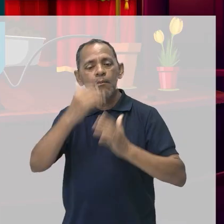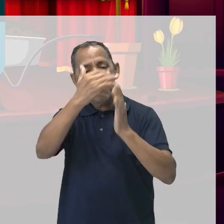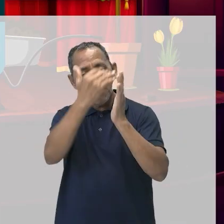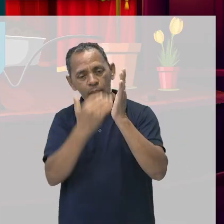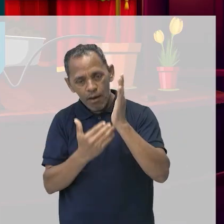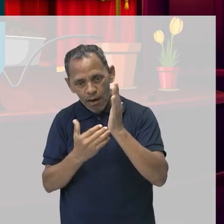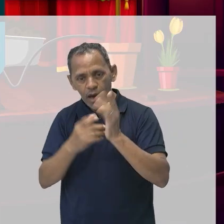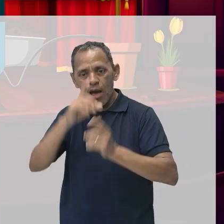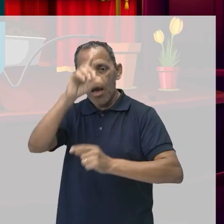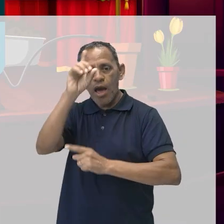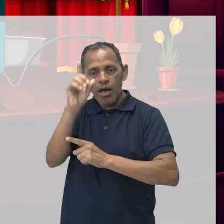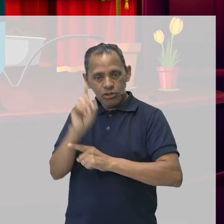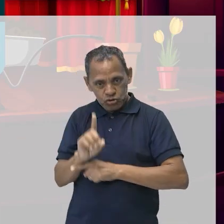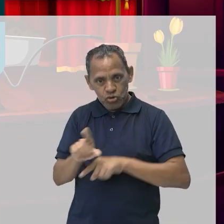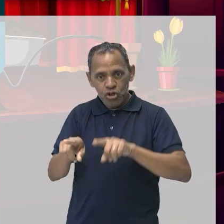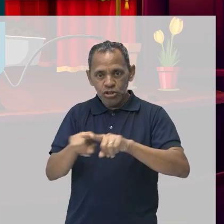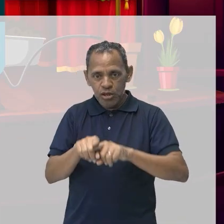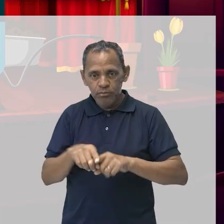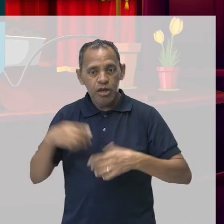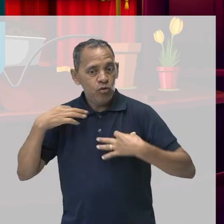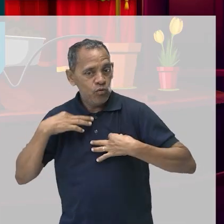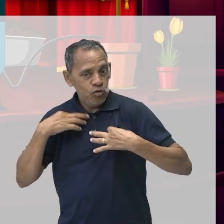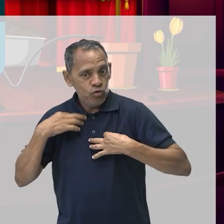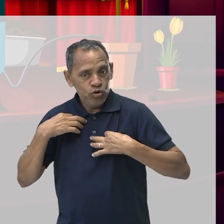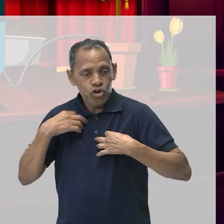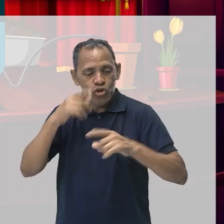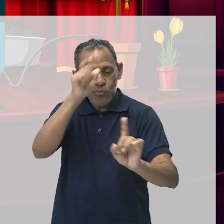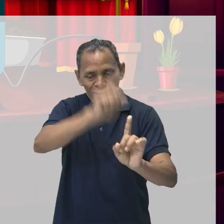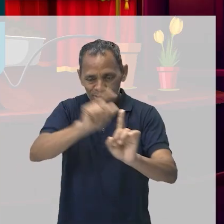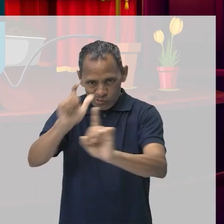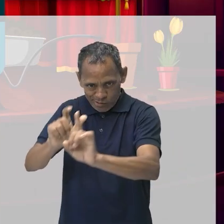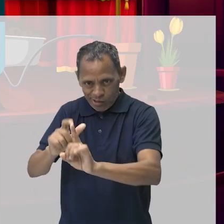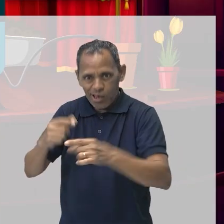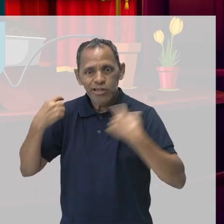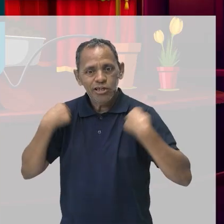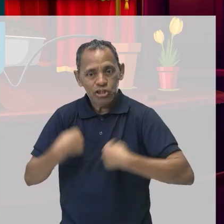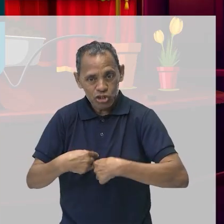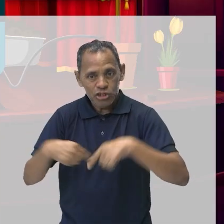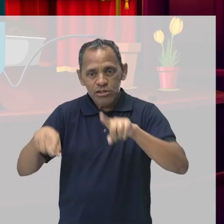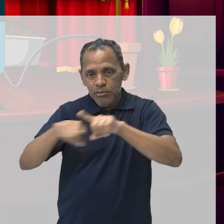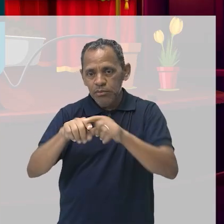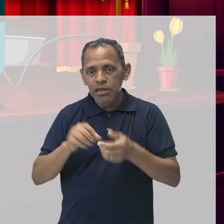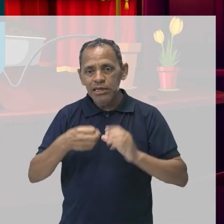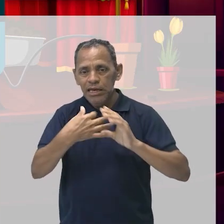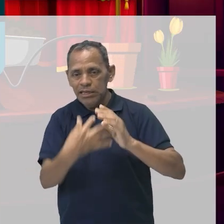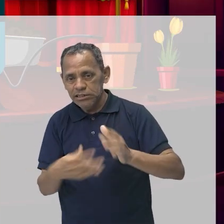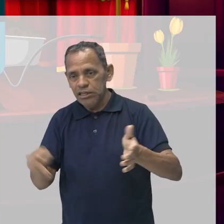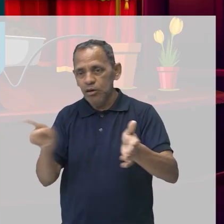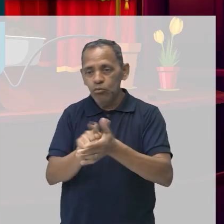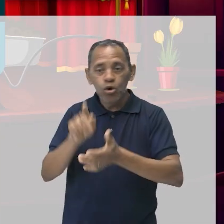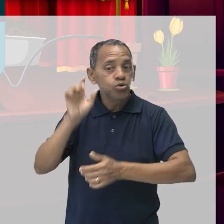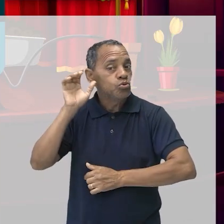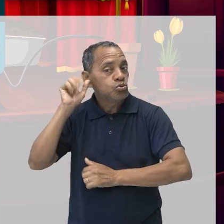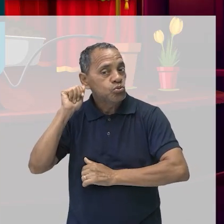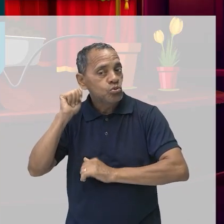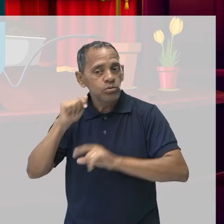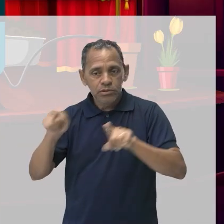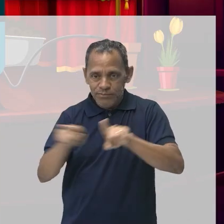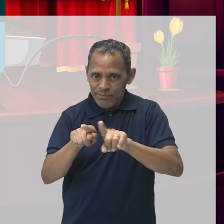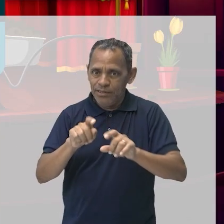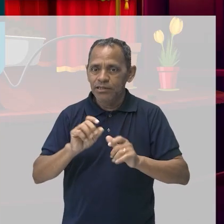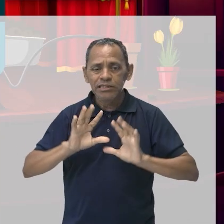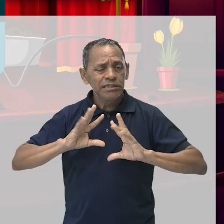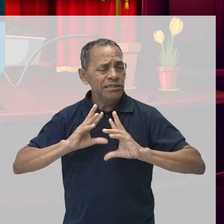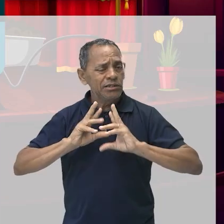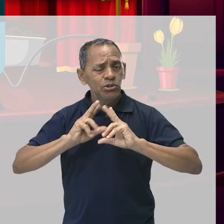do figurino, do personagem, dos adereços, da caracterização, certo? Da sonoplastia,